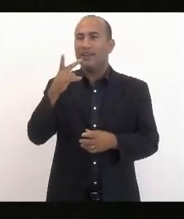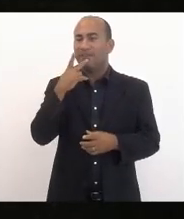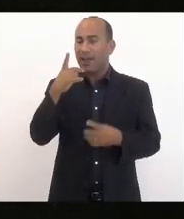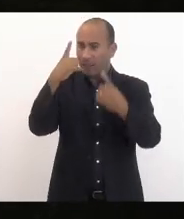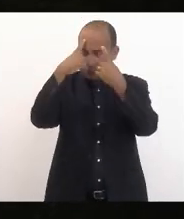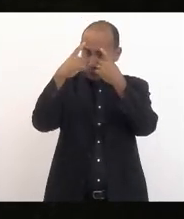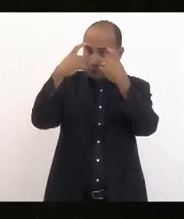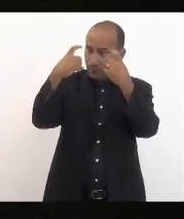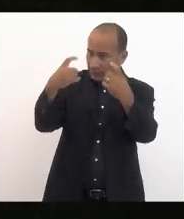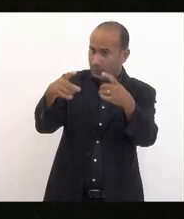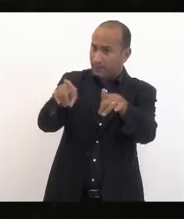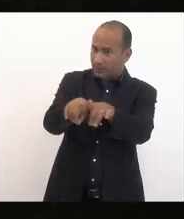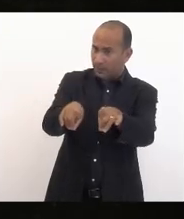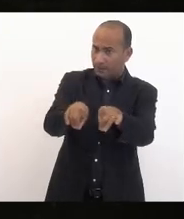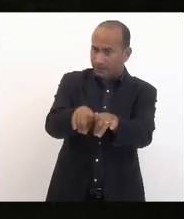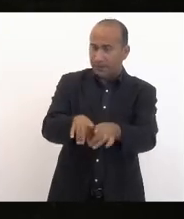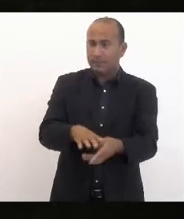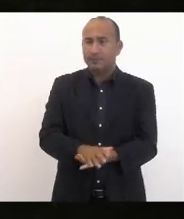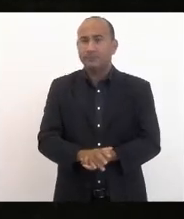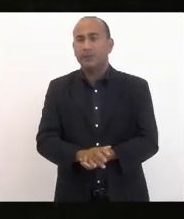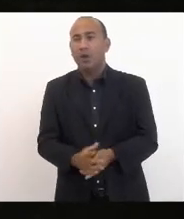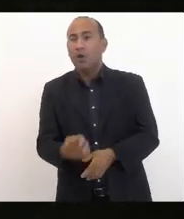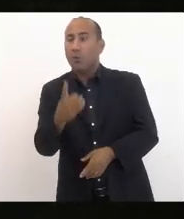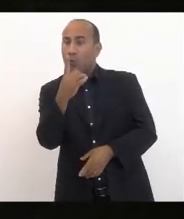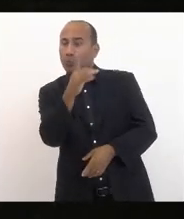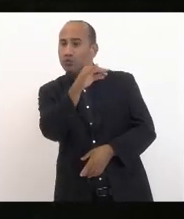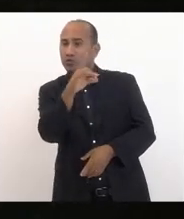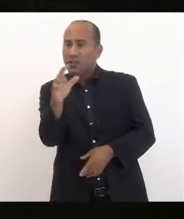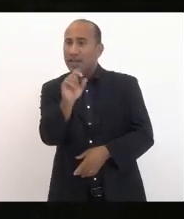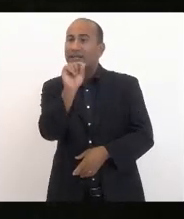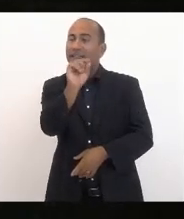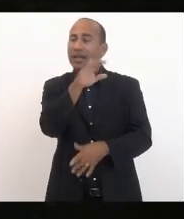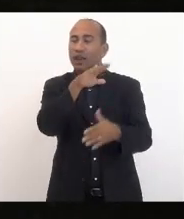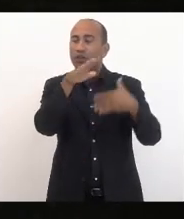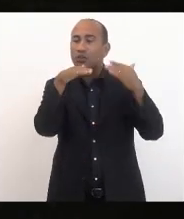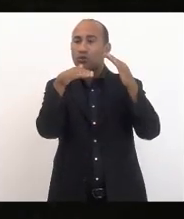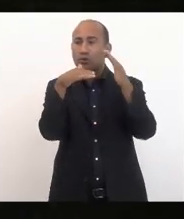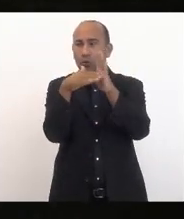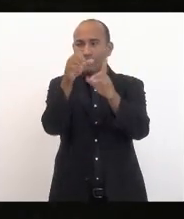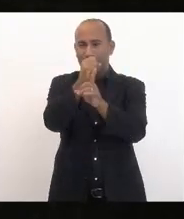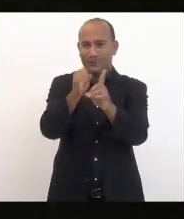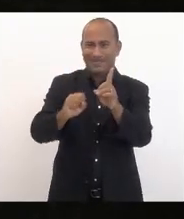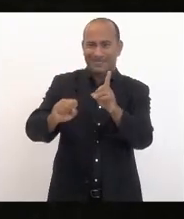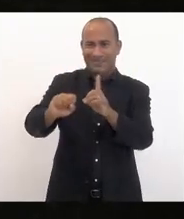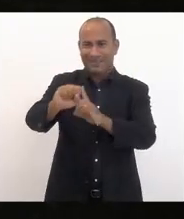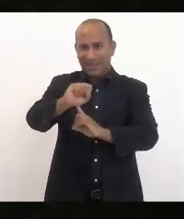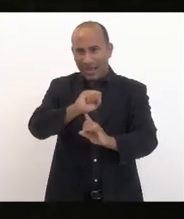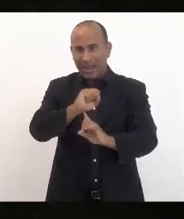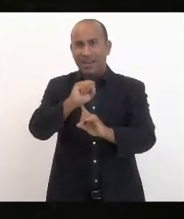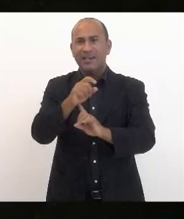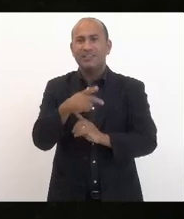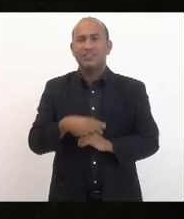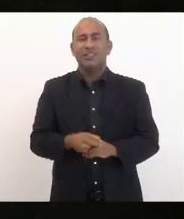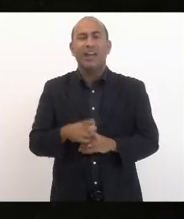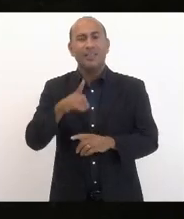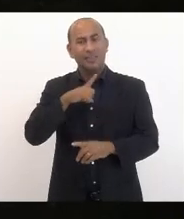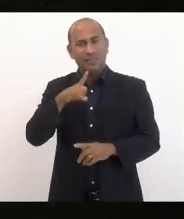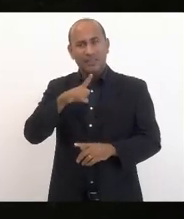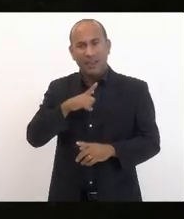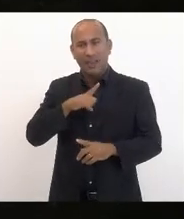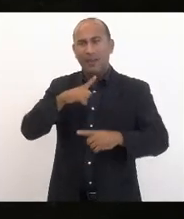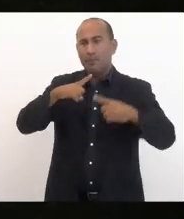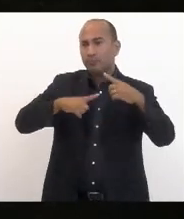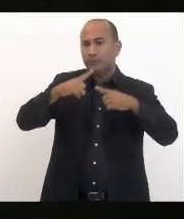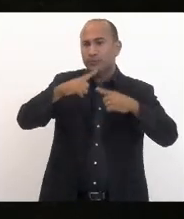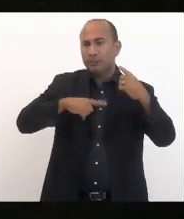criminológico, inclusive, um dia em que toda a sociedade estabeleça como política